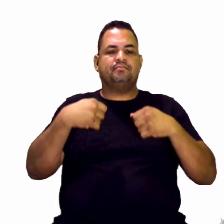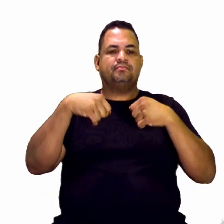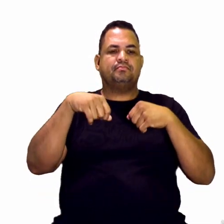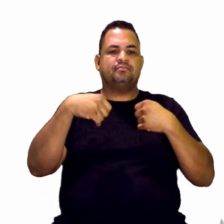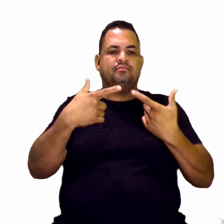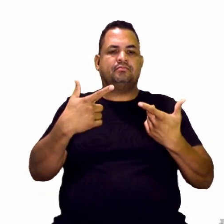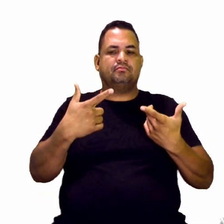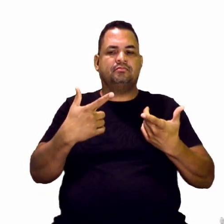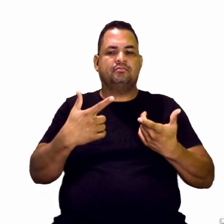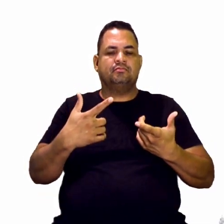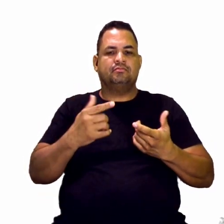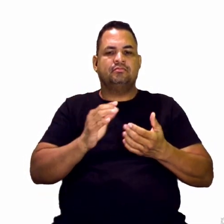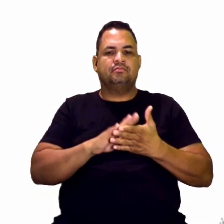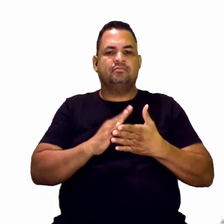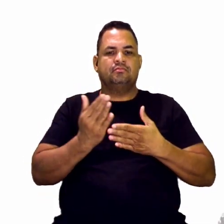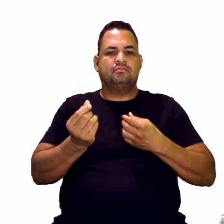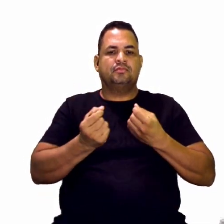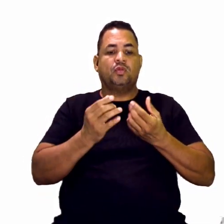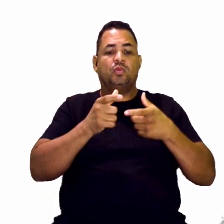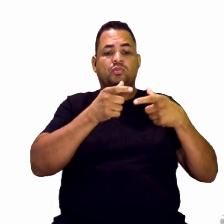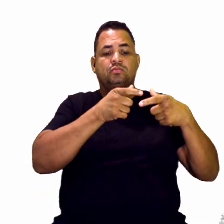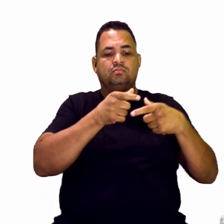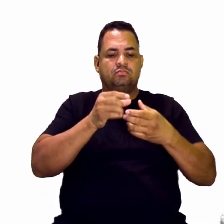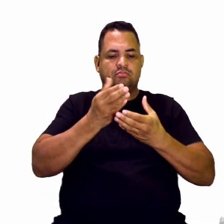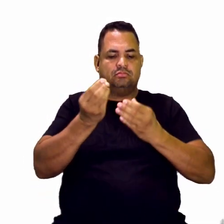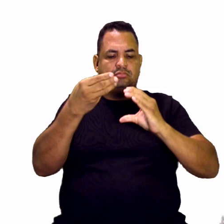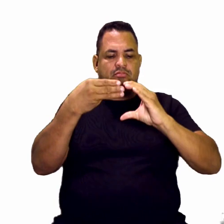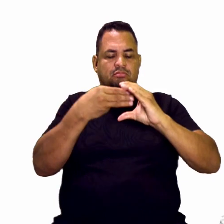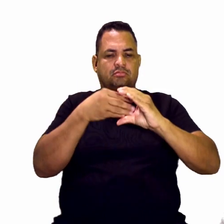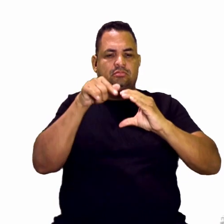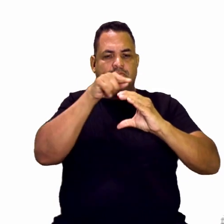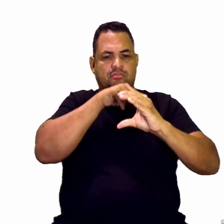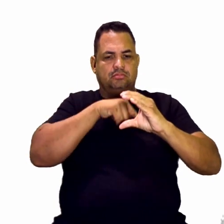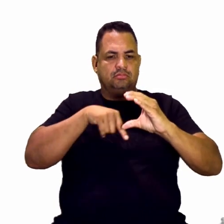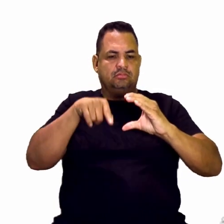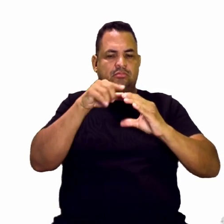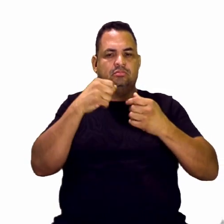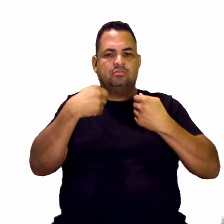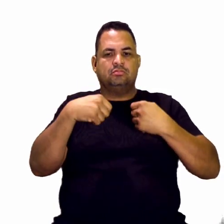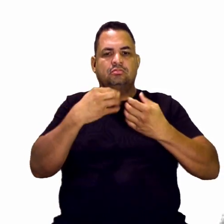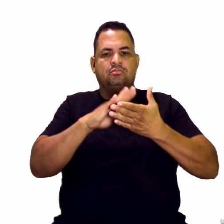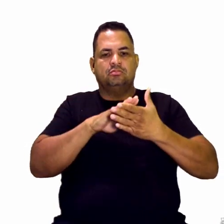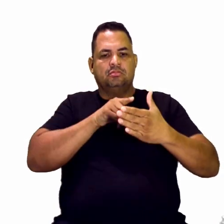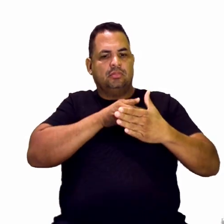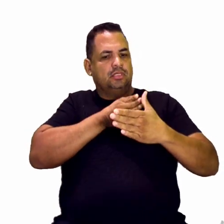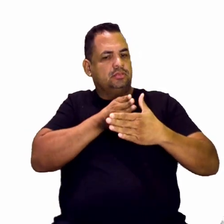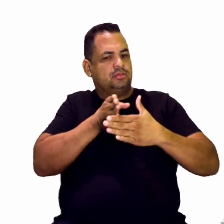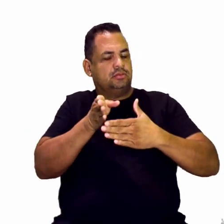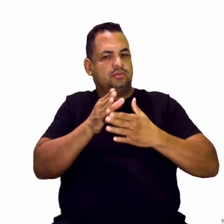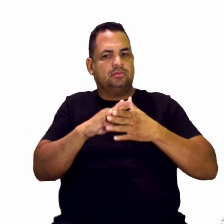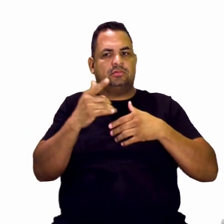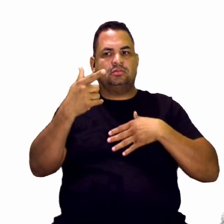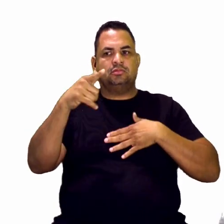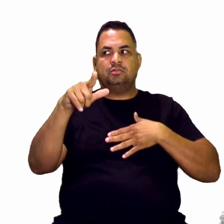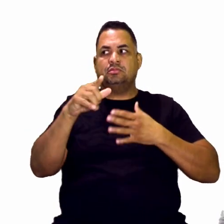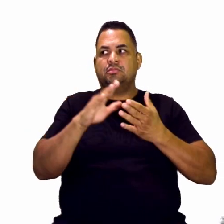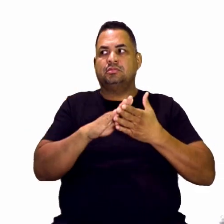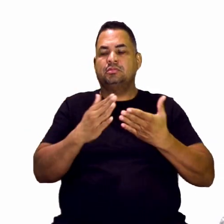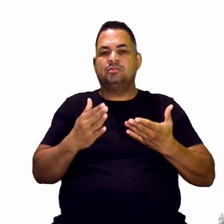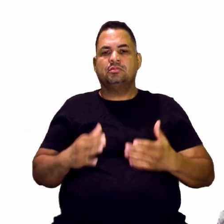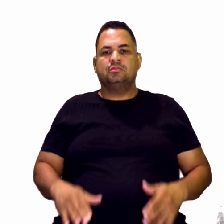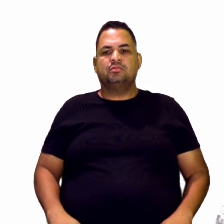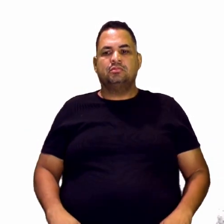precisam de algum local por onde elas precisem passar, né? Que elas consigam passar.